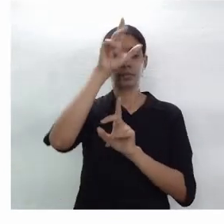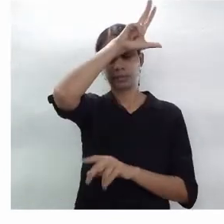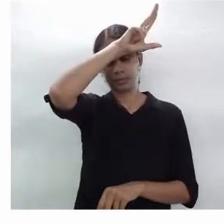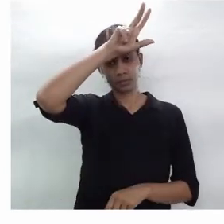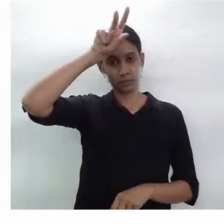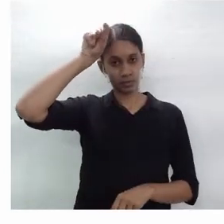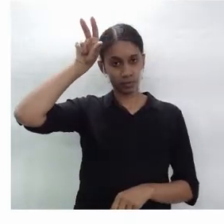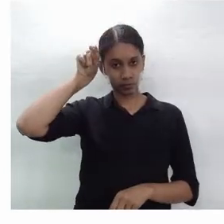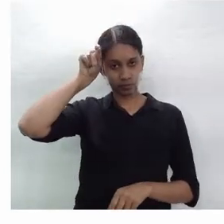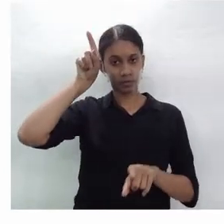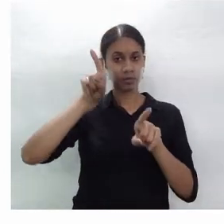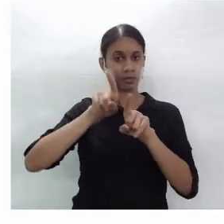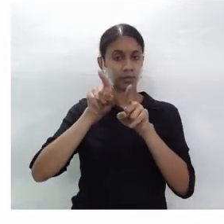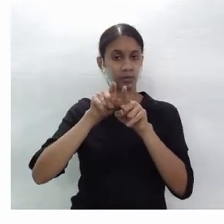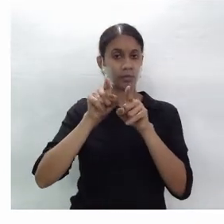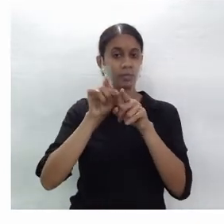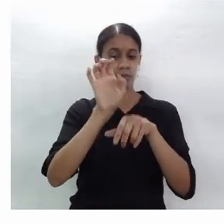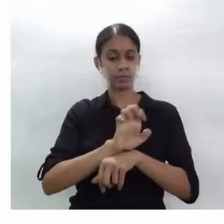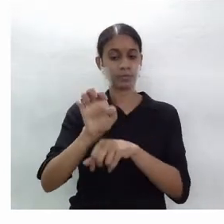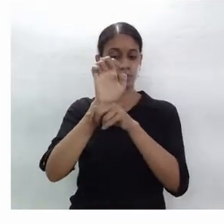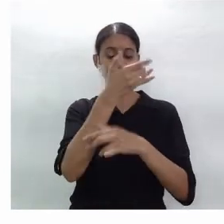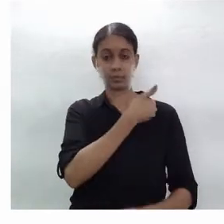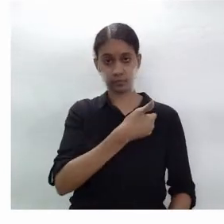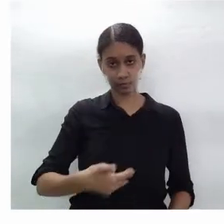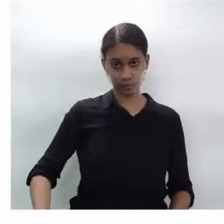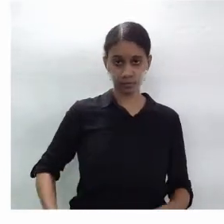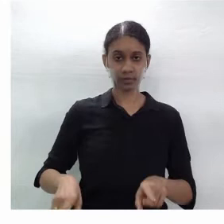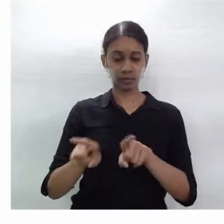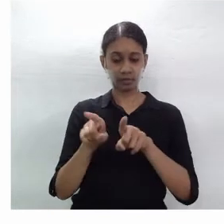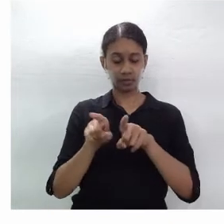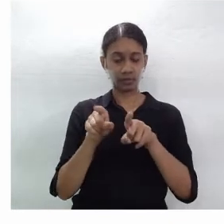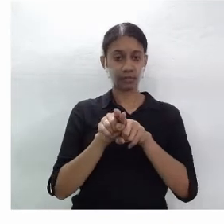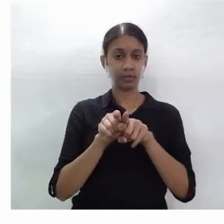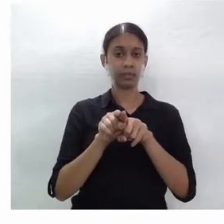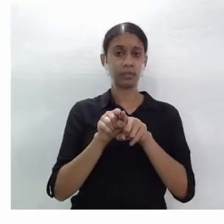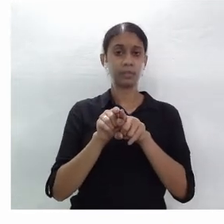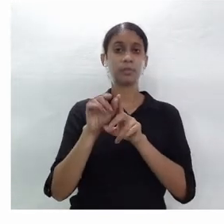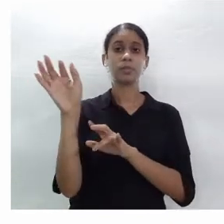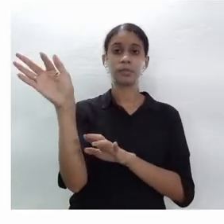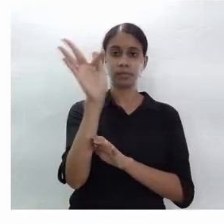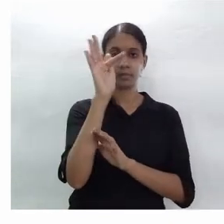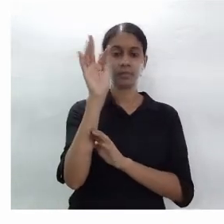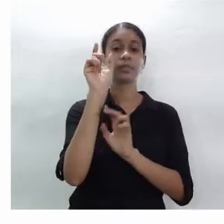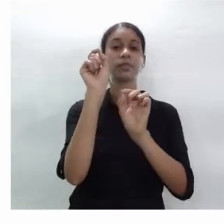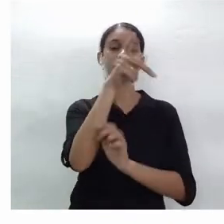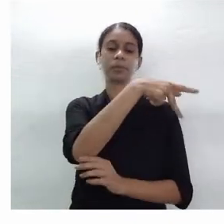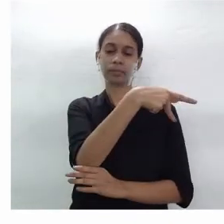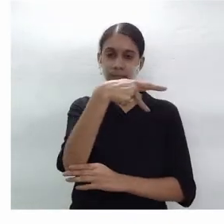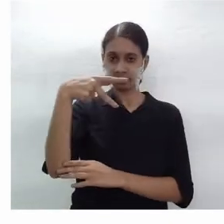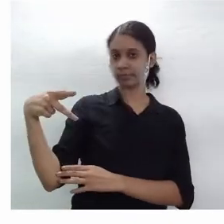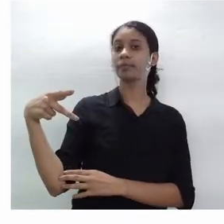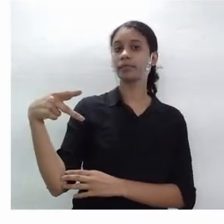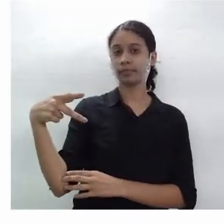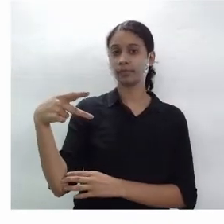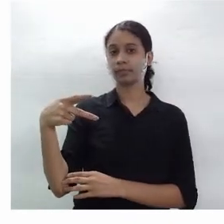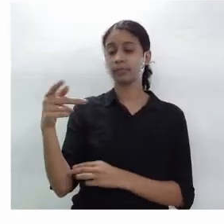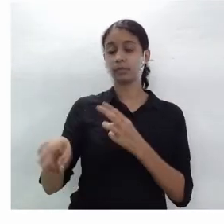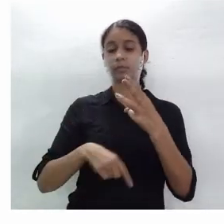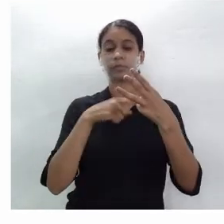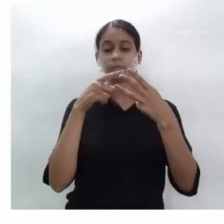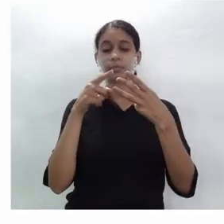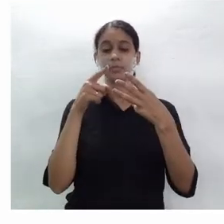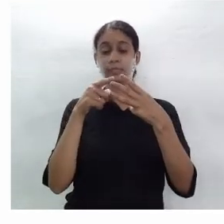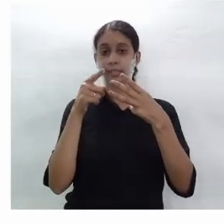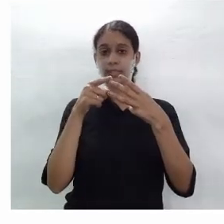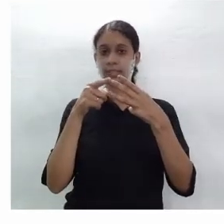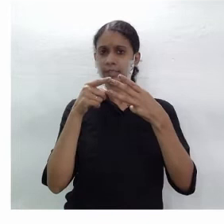os governadores, e a nível federal, o presidente da República. O executivo, ele